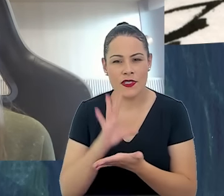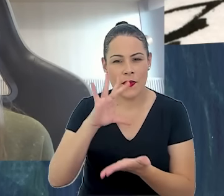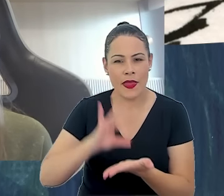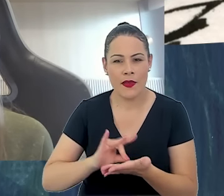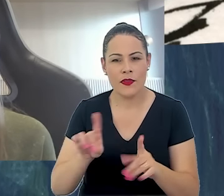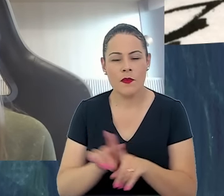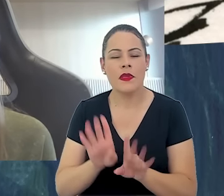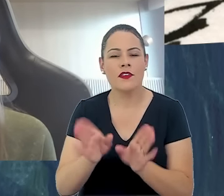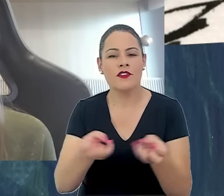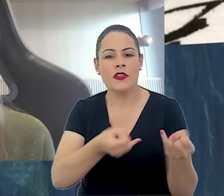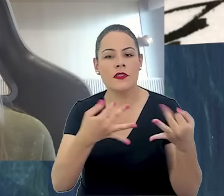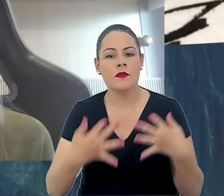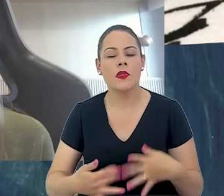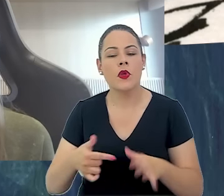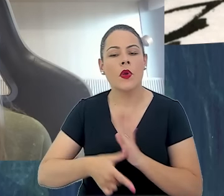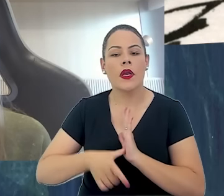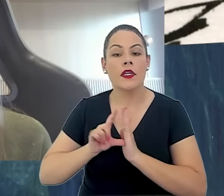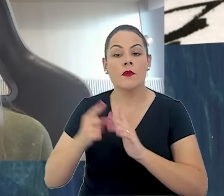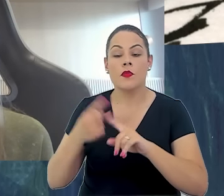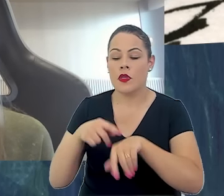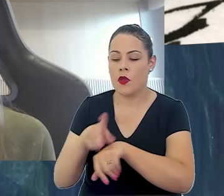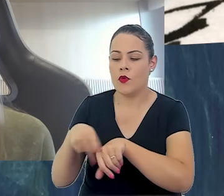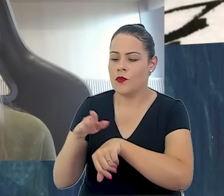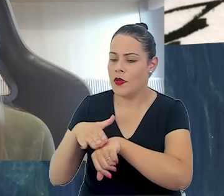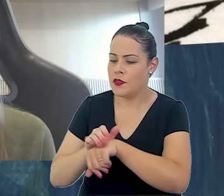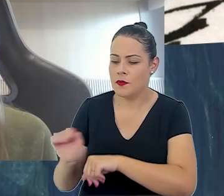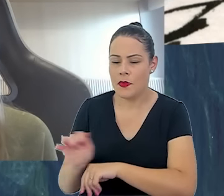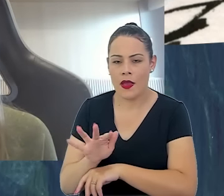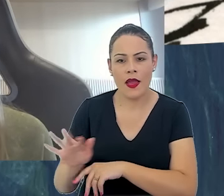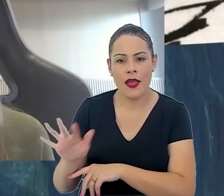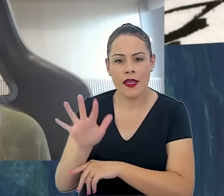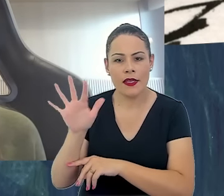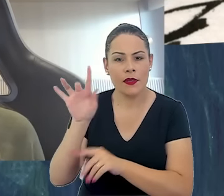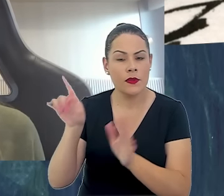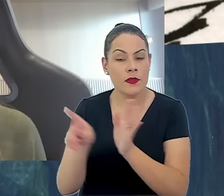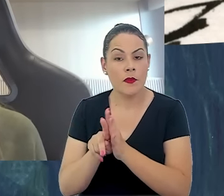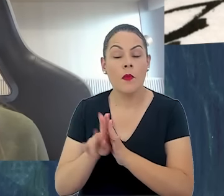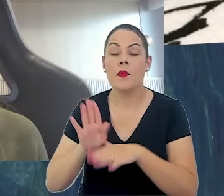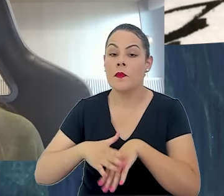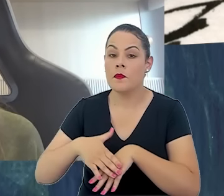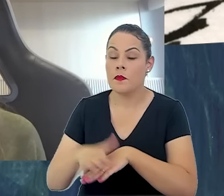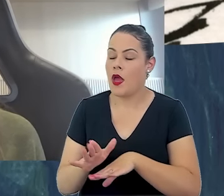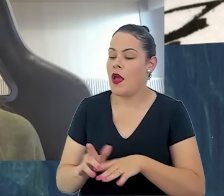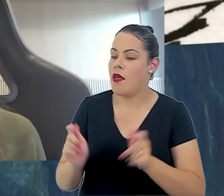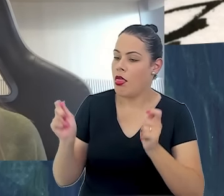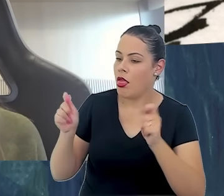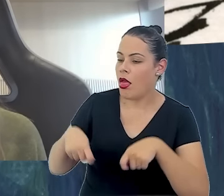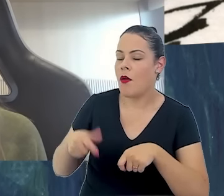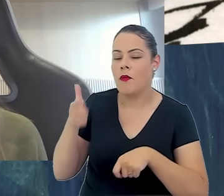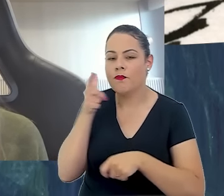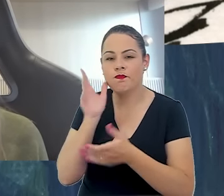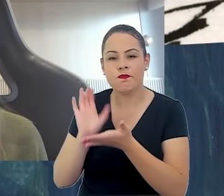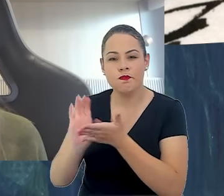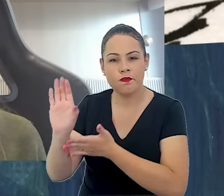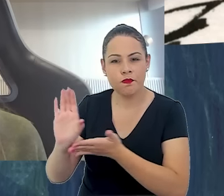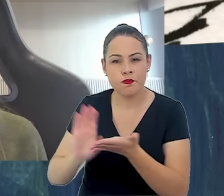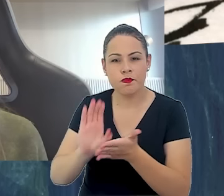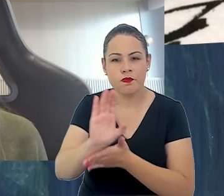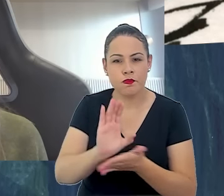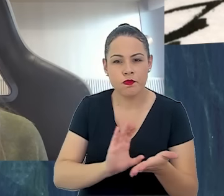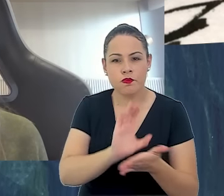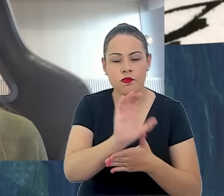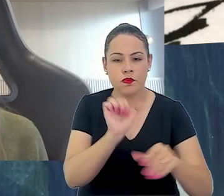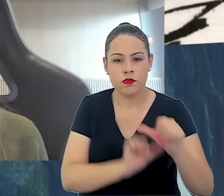E de fato, né, como bem colocou o Luiz, quer dizer, os países mais ricos, que têm mais condições de financiar